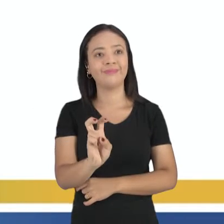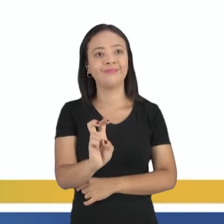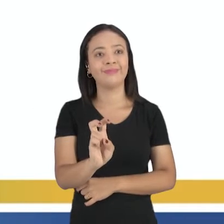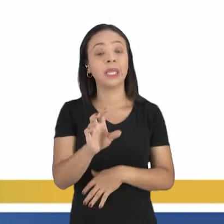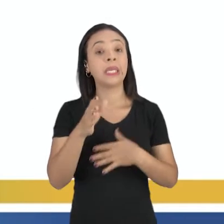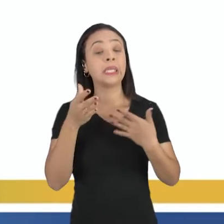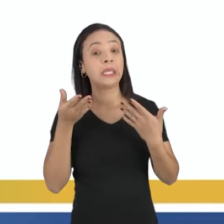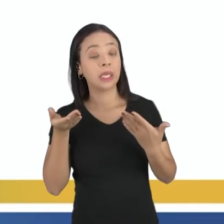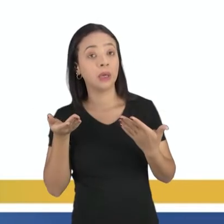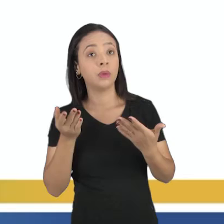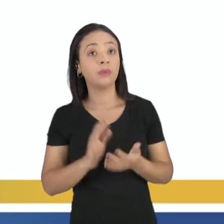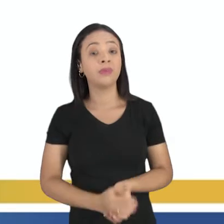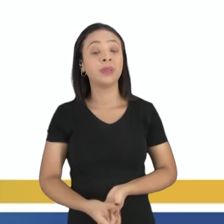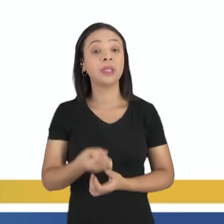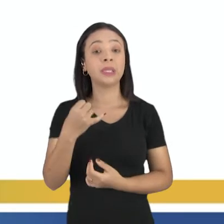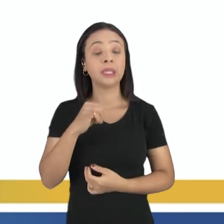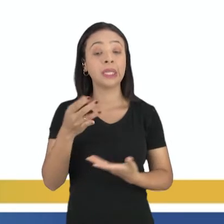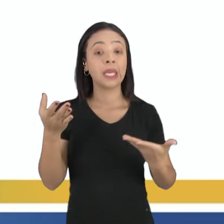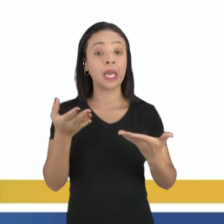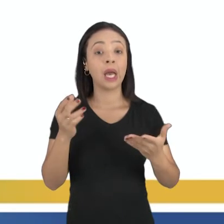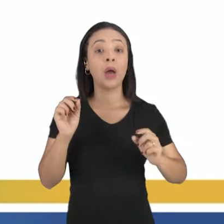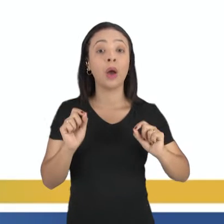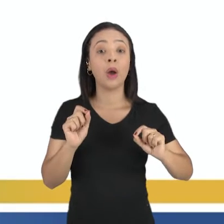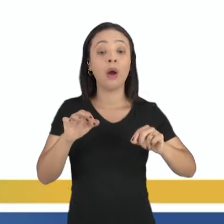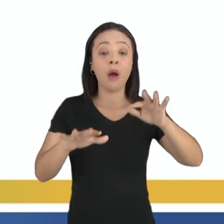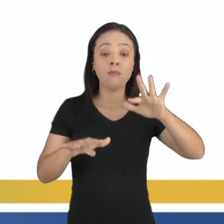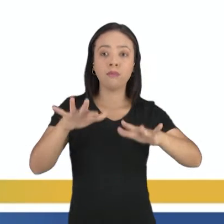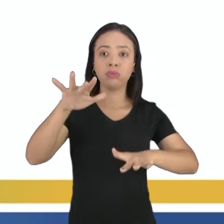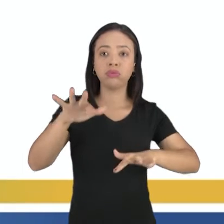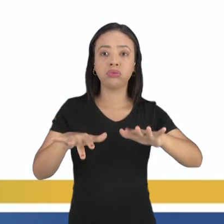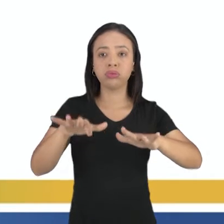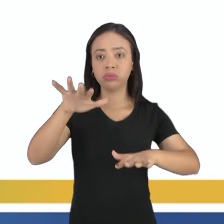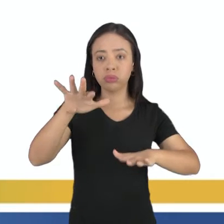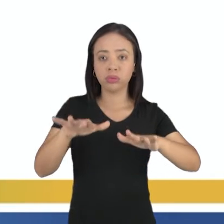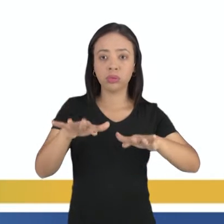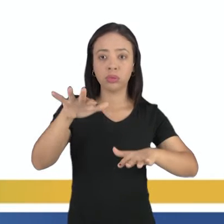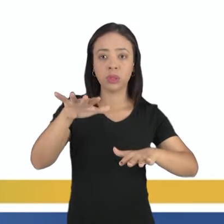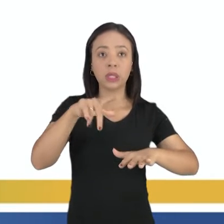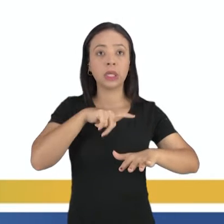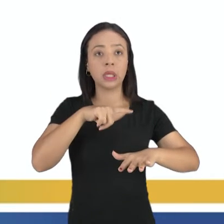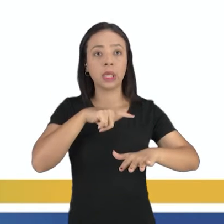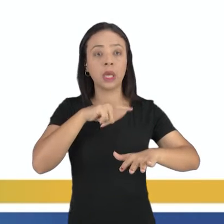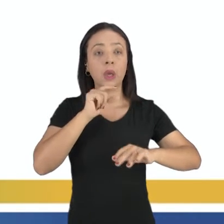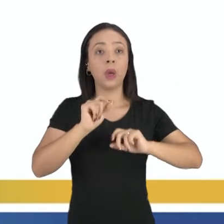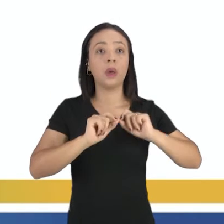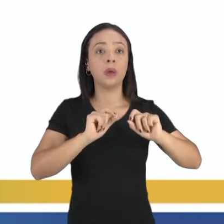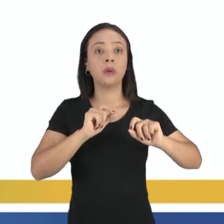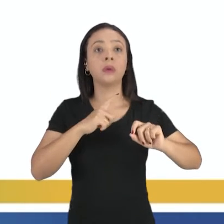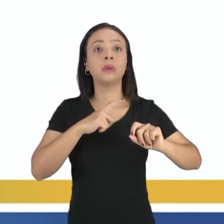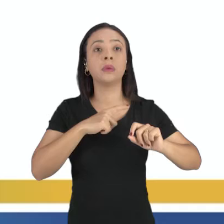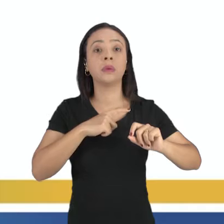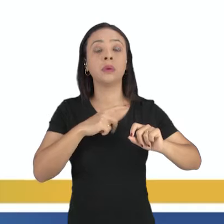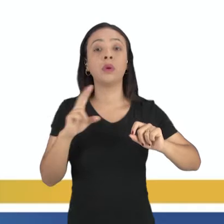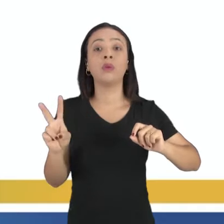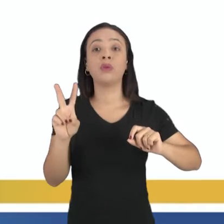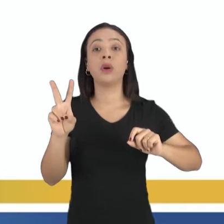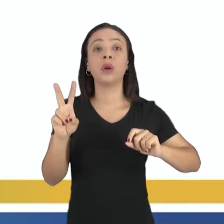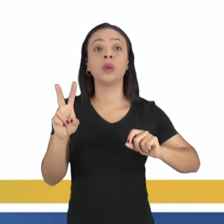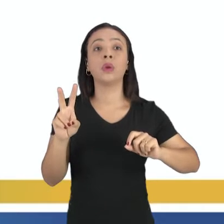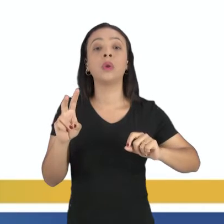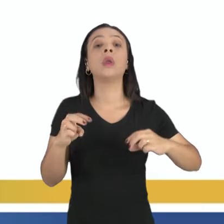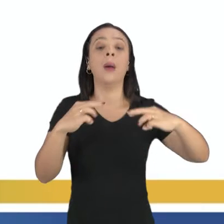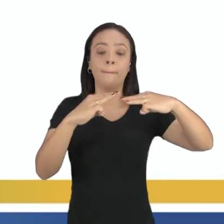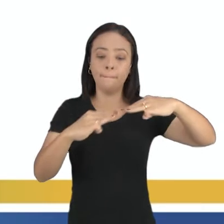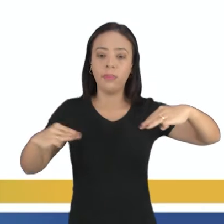246.875. Se realizarmos a média aritmética entre eles, né, teremos, então, o valor da nossa